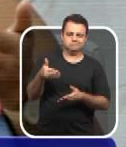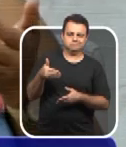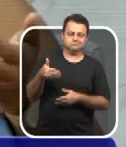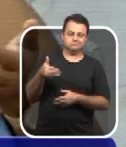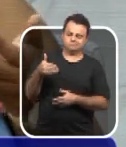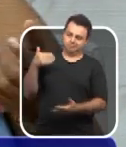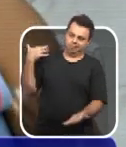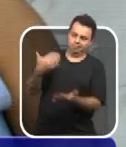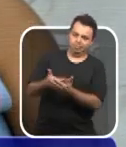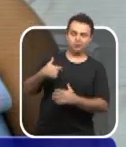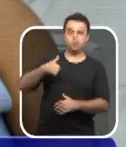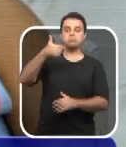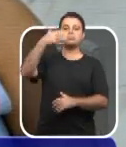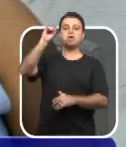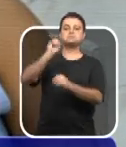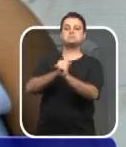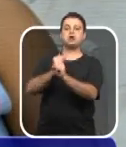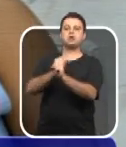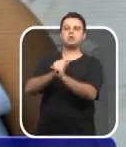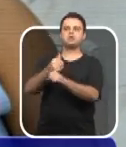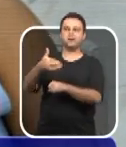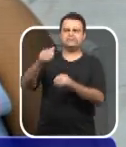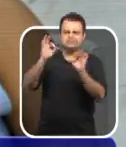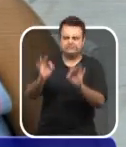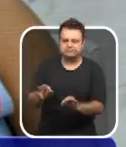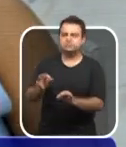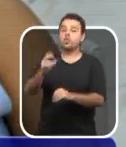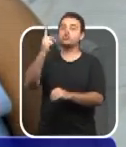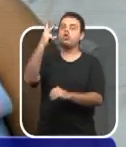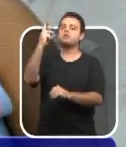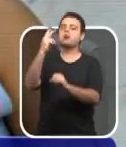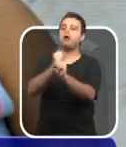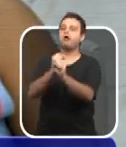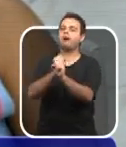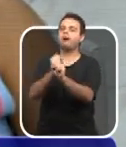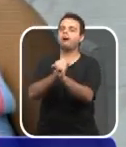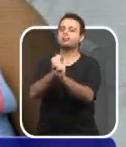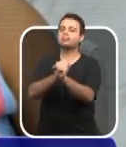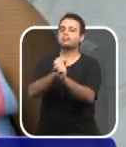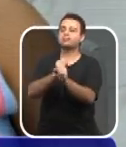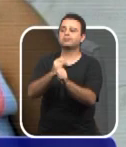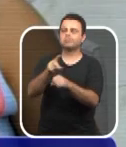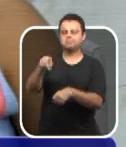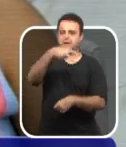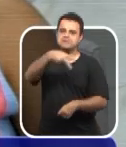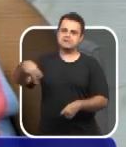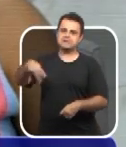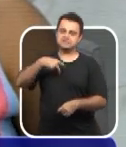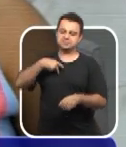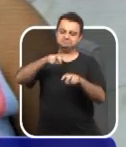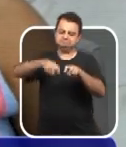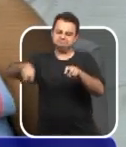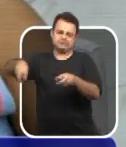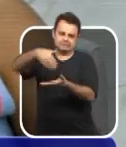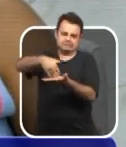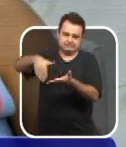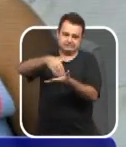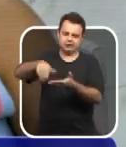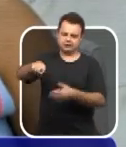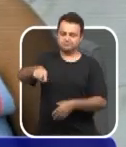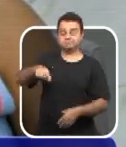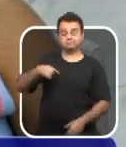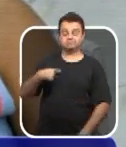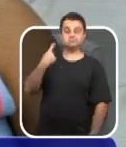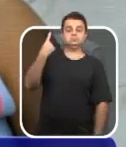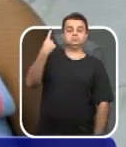2, completando 12 anos de mesa diretora. Isso é muito bacana. Eu acho que foi a vereadora com mais tempo de